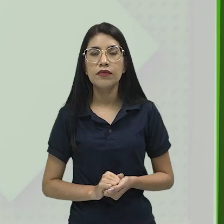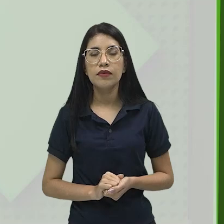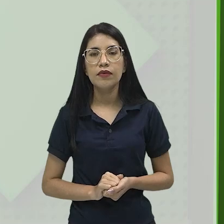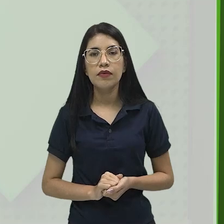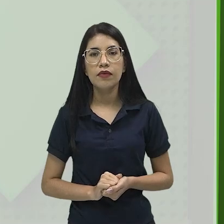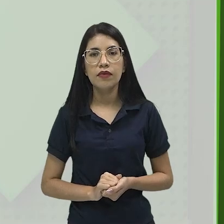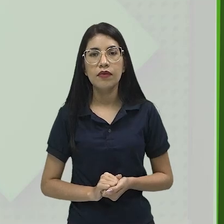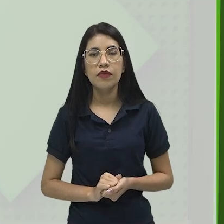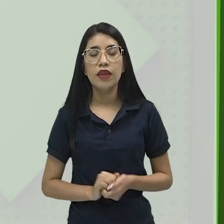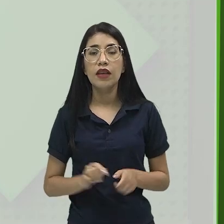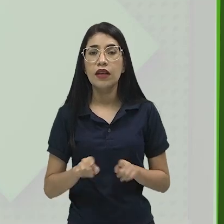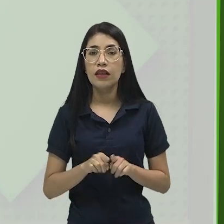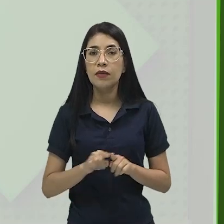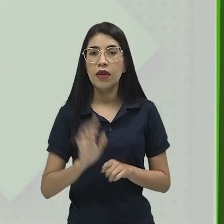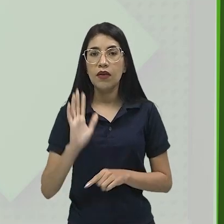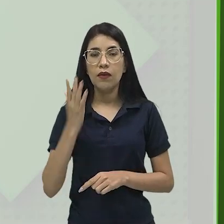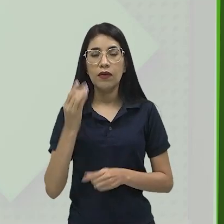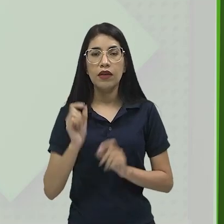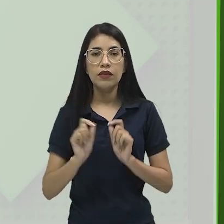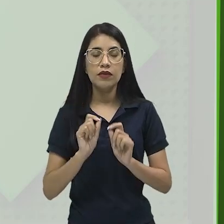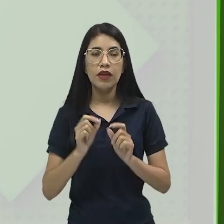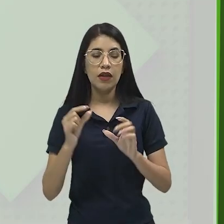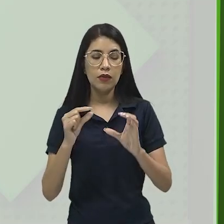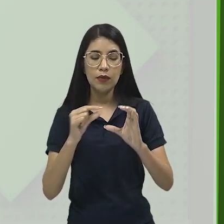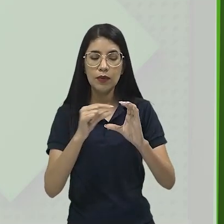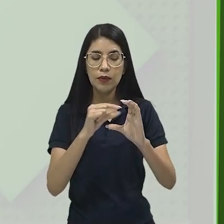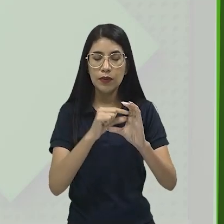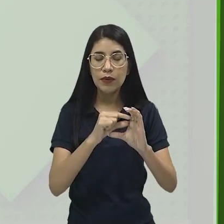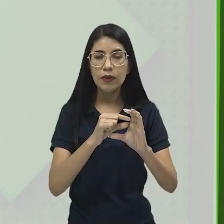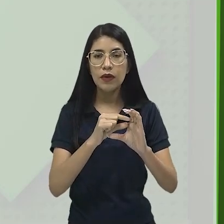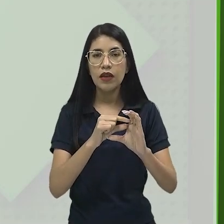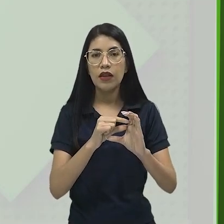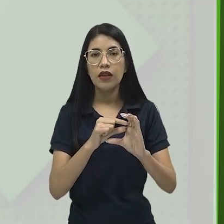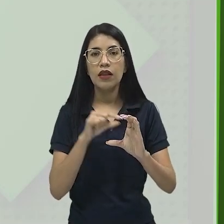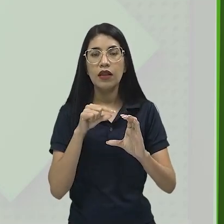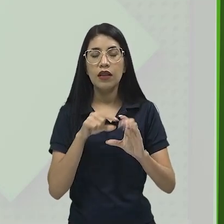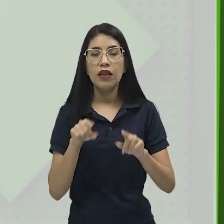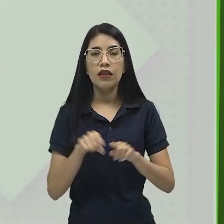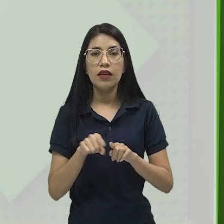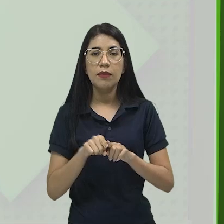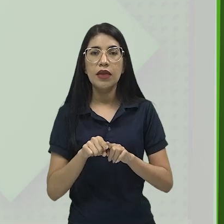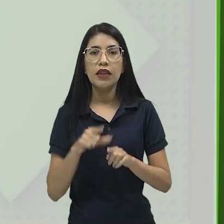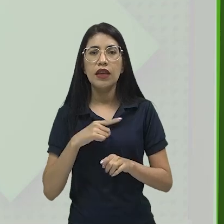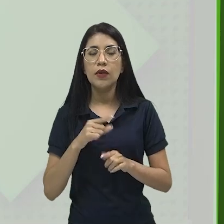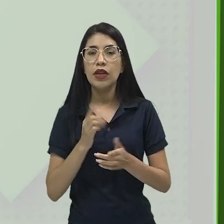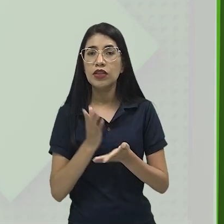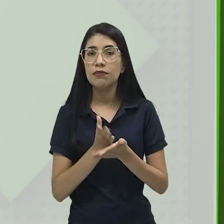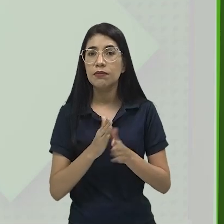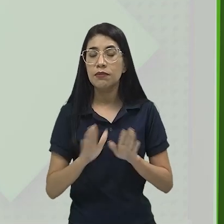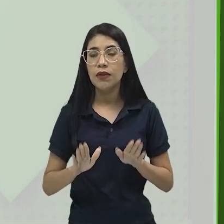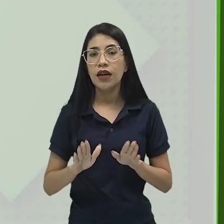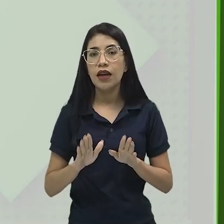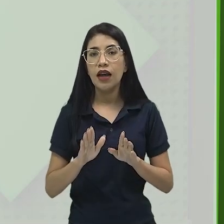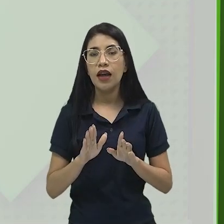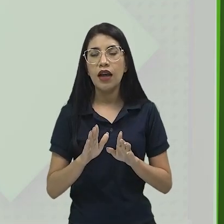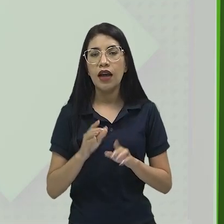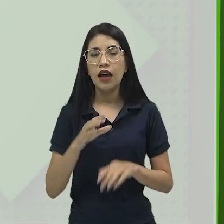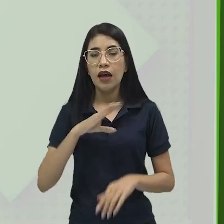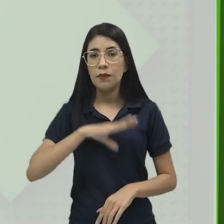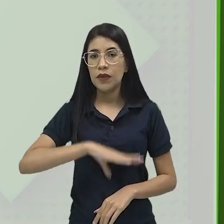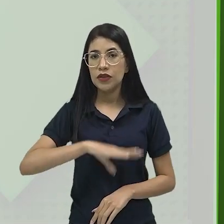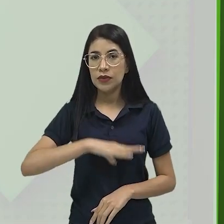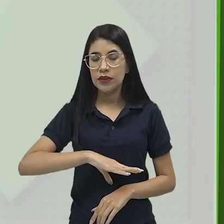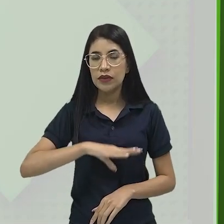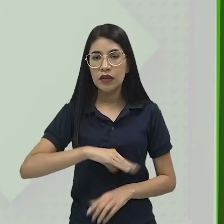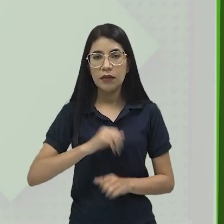exceções. Geralmente, quando ocorre o processo de nidação, há o momento de se cessar o ciclo menstrual e a mãe